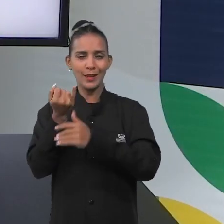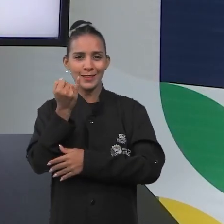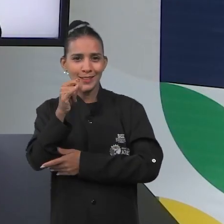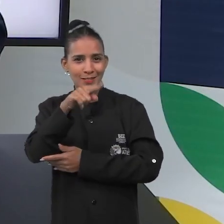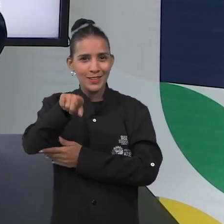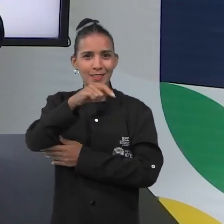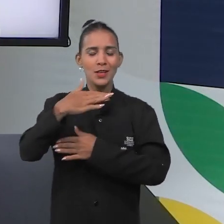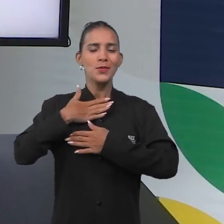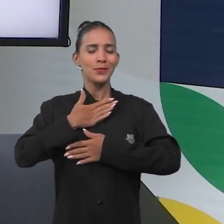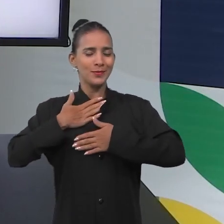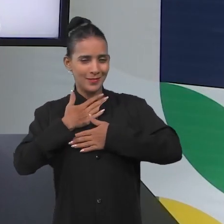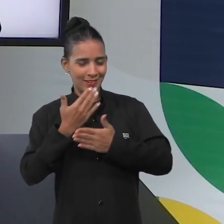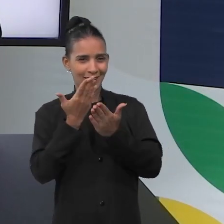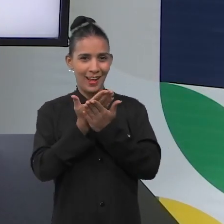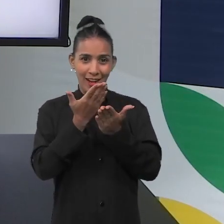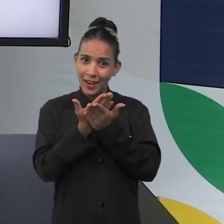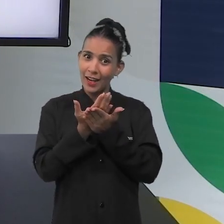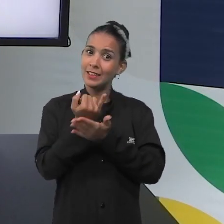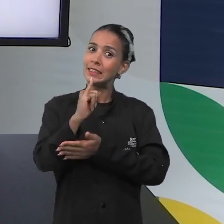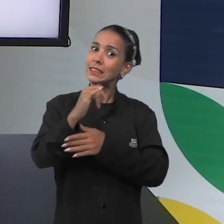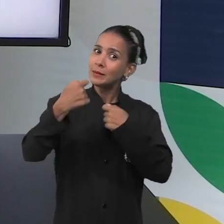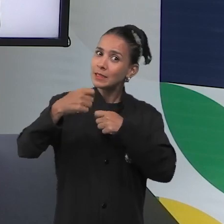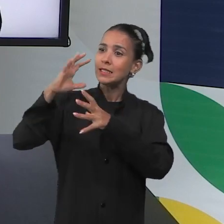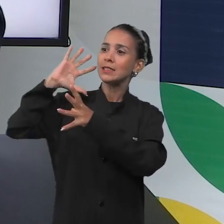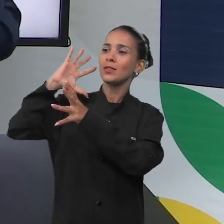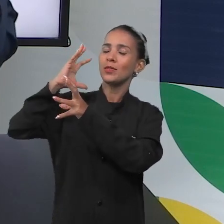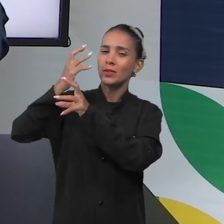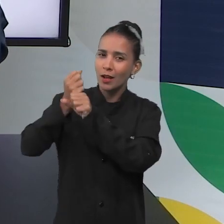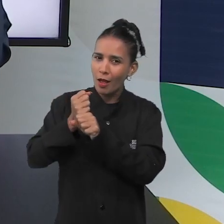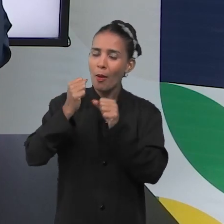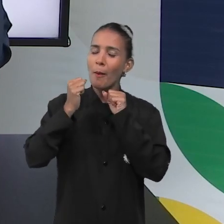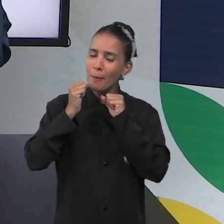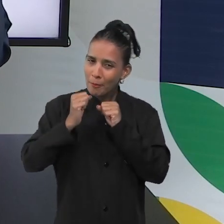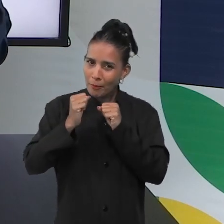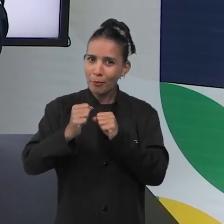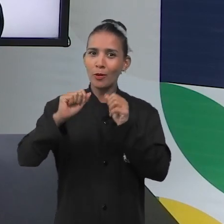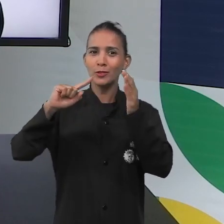aula, você precisa revisar, tem necessidade de revisar, acesse nossa